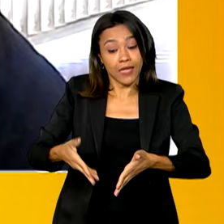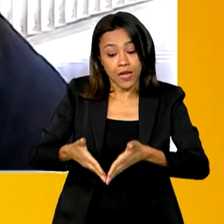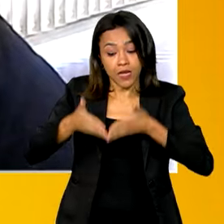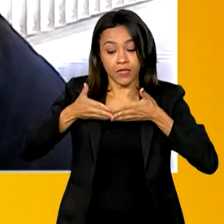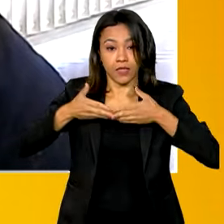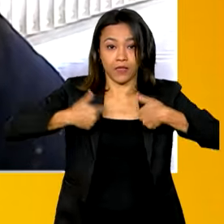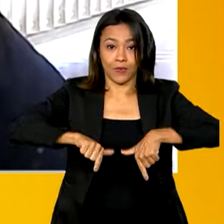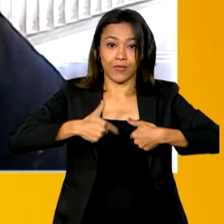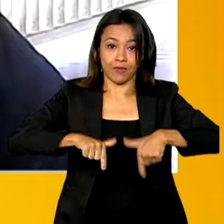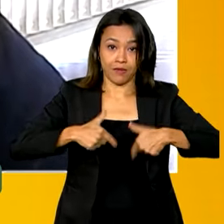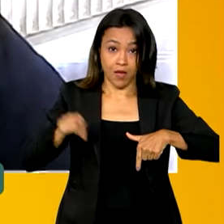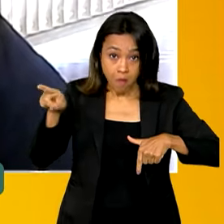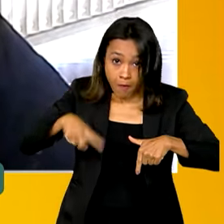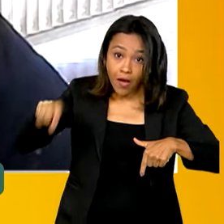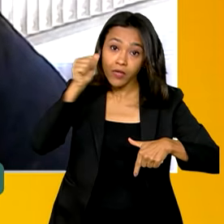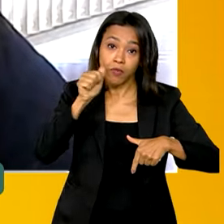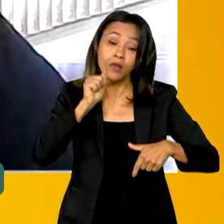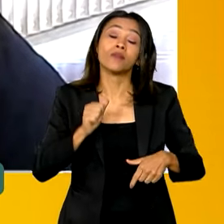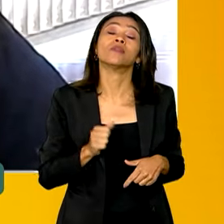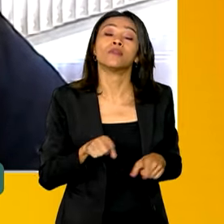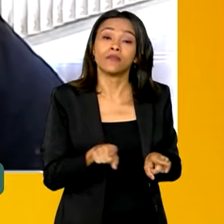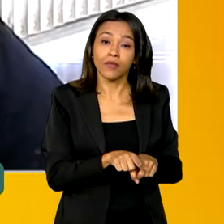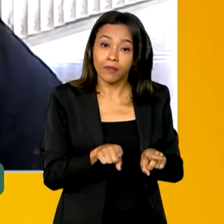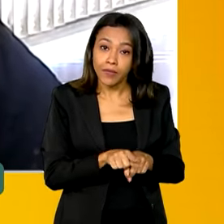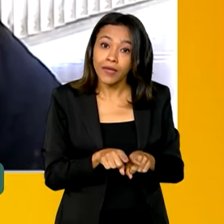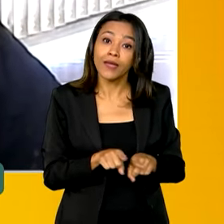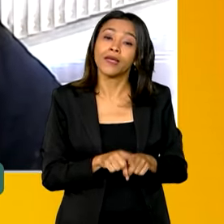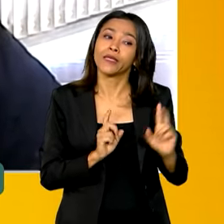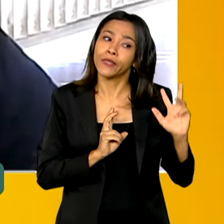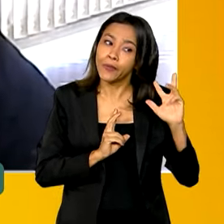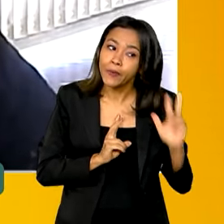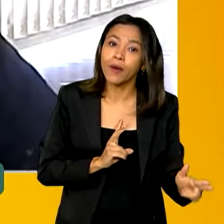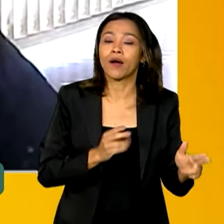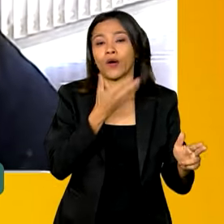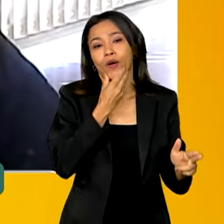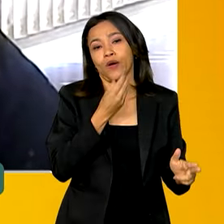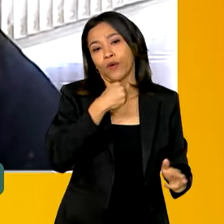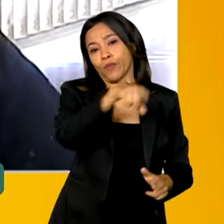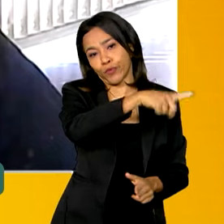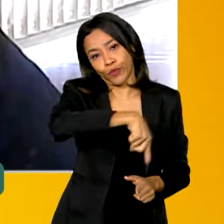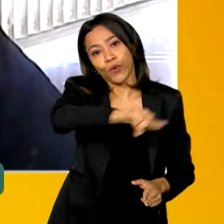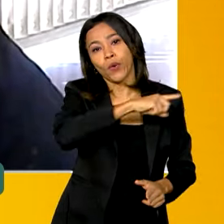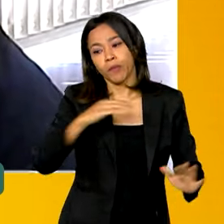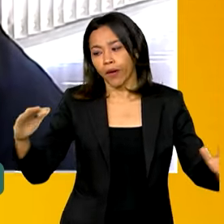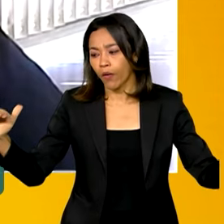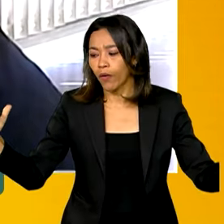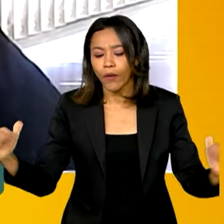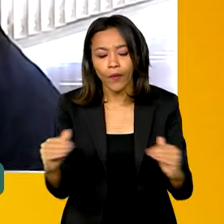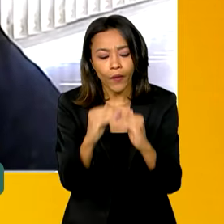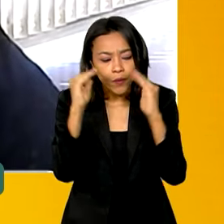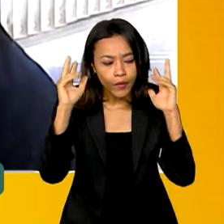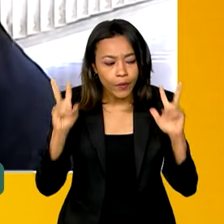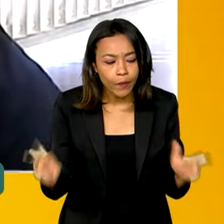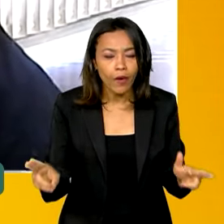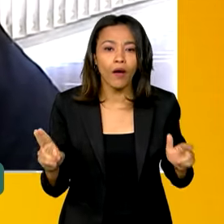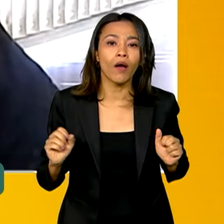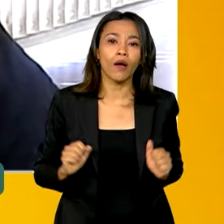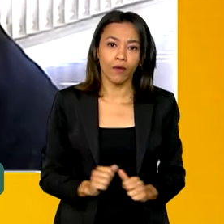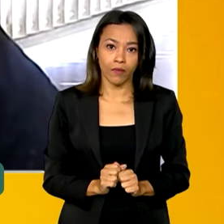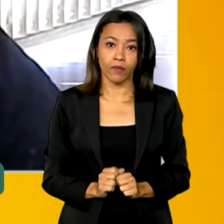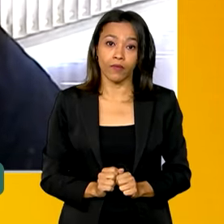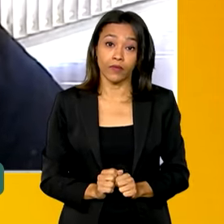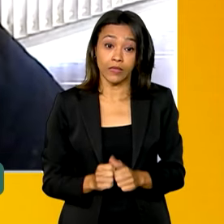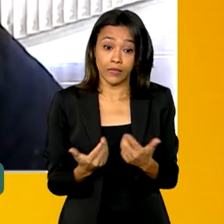maternidade precisa ter para os homens uma licença similar, porque torna mais igual essa situação.